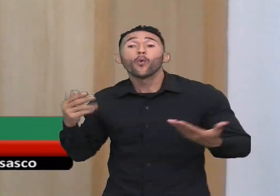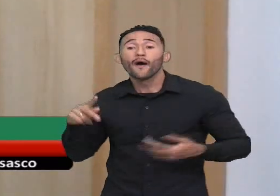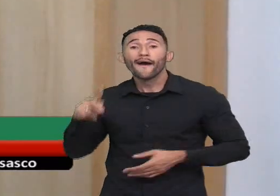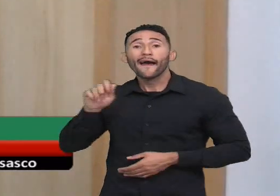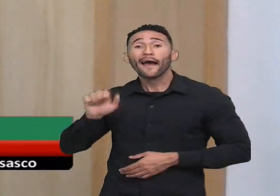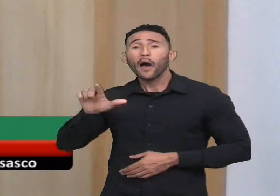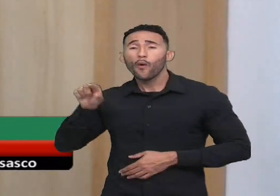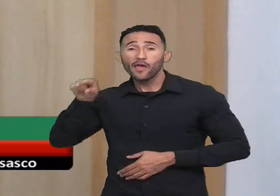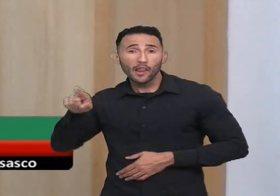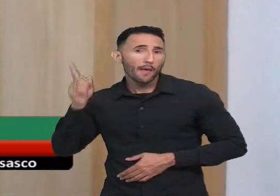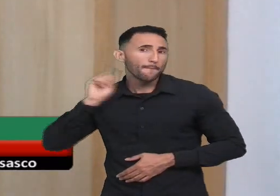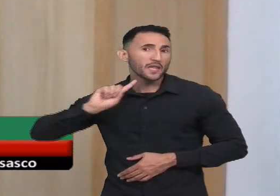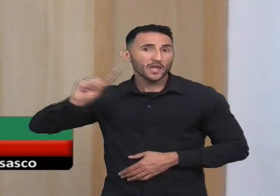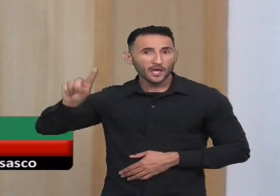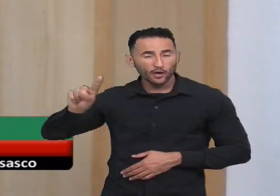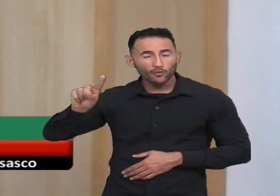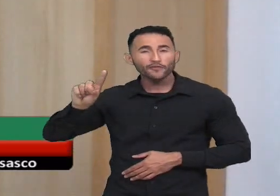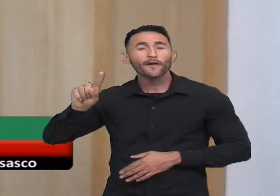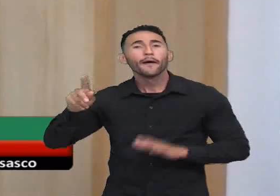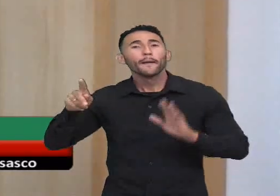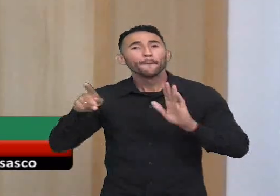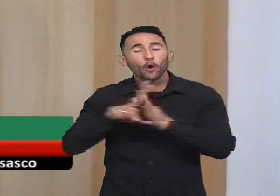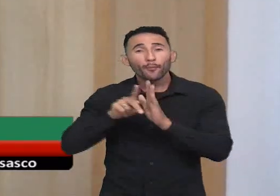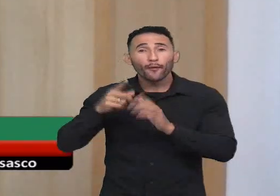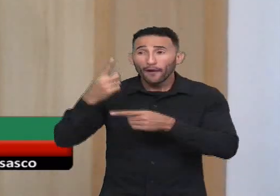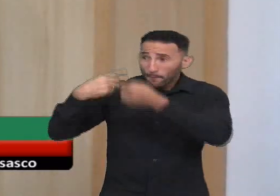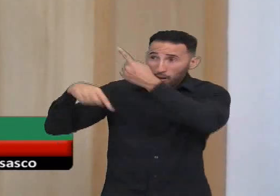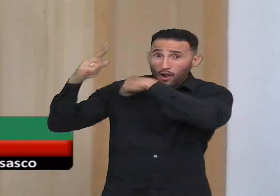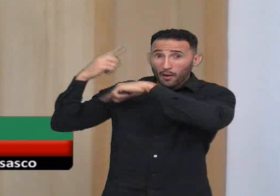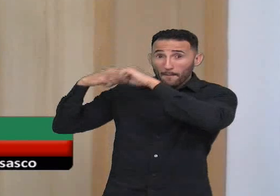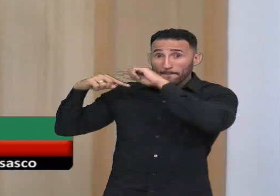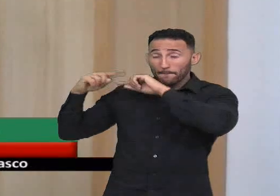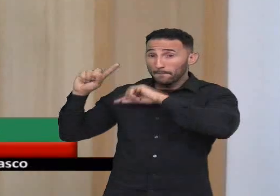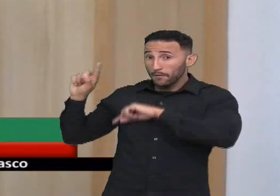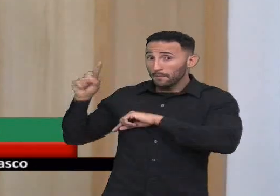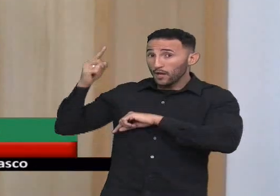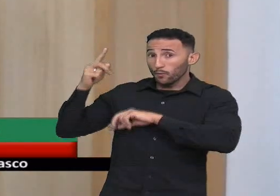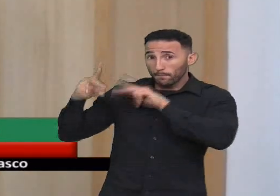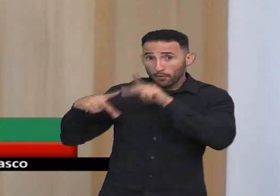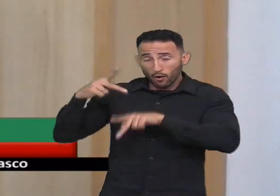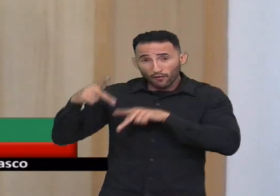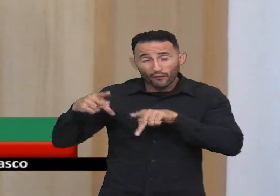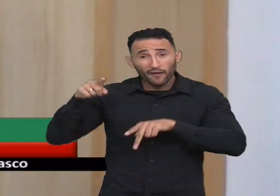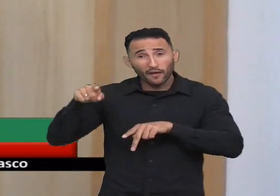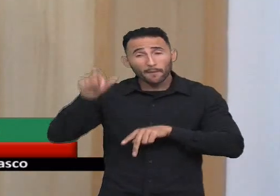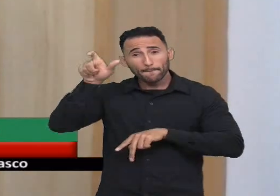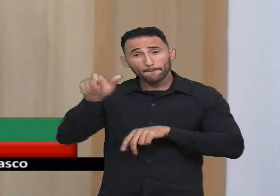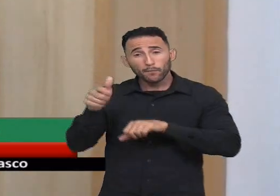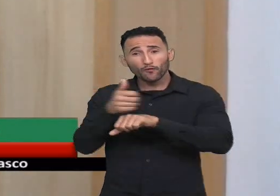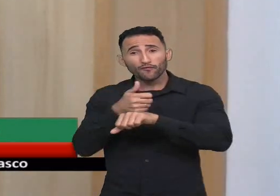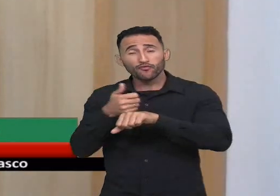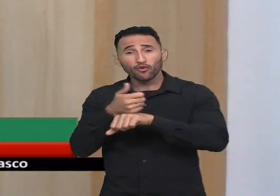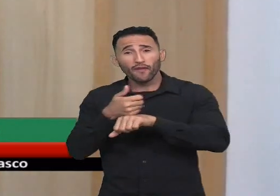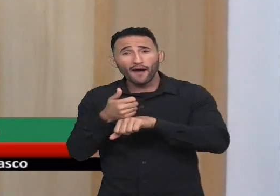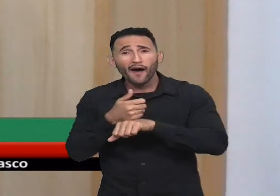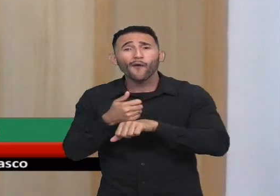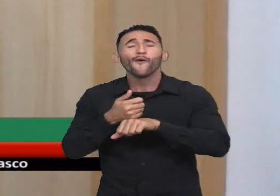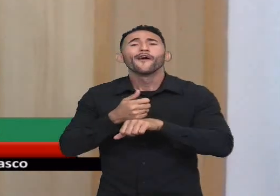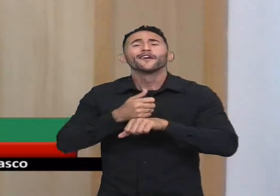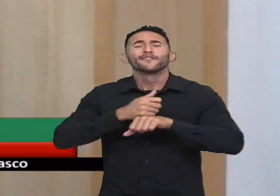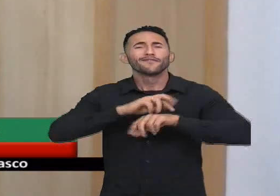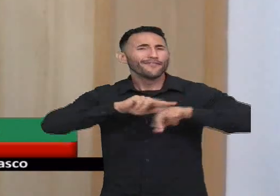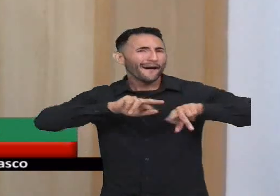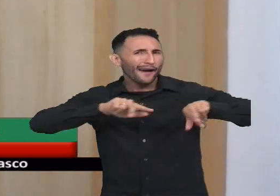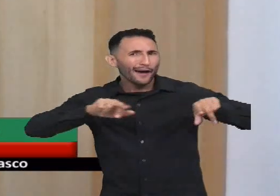mineiro, descendente de indígena, né? Os povos originários. É um atleta lutador de artes marciais, Muay Thai, Jiu-Jitsu.